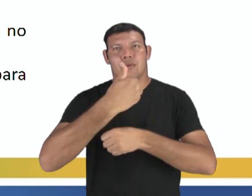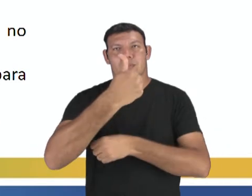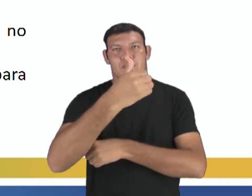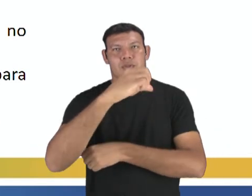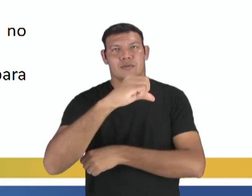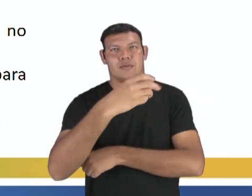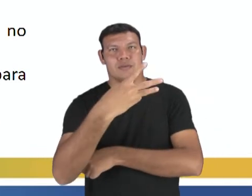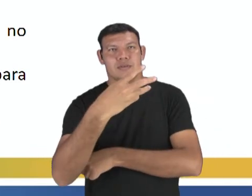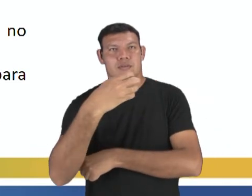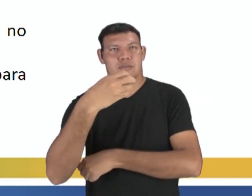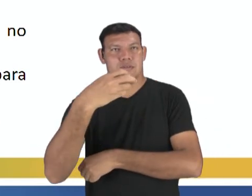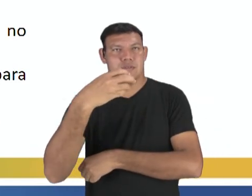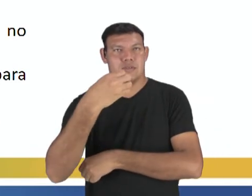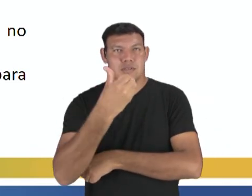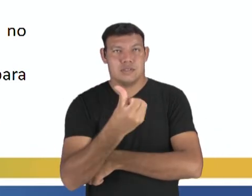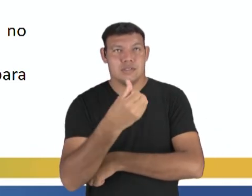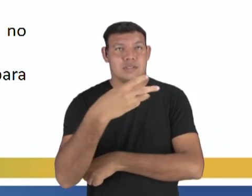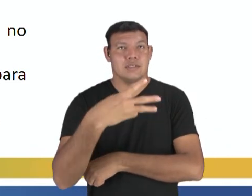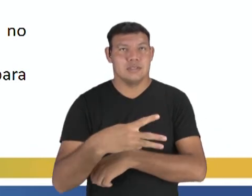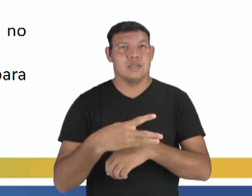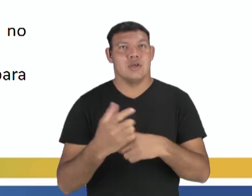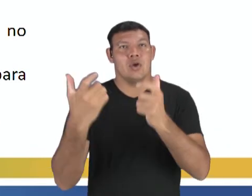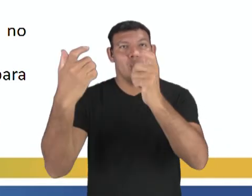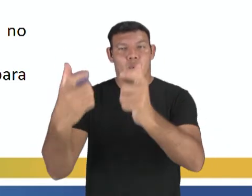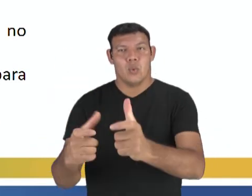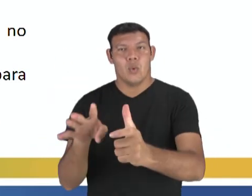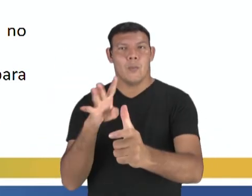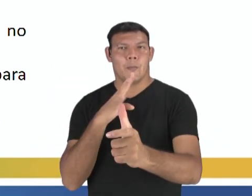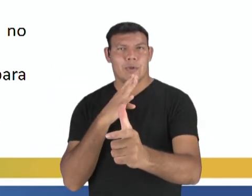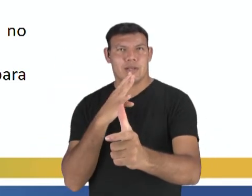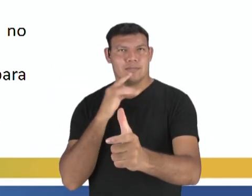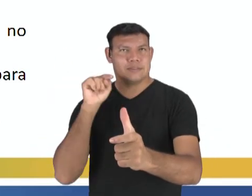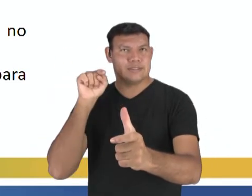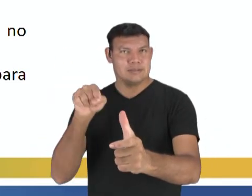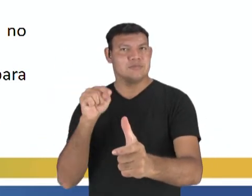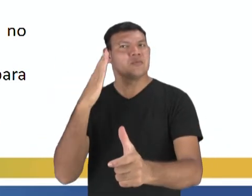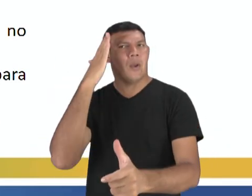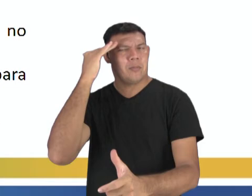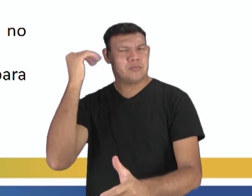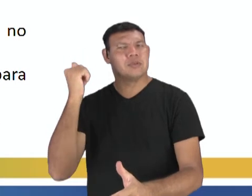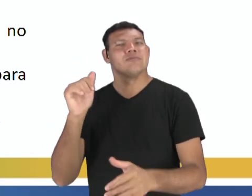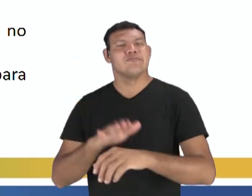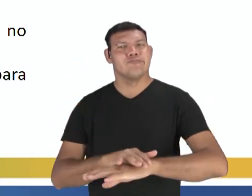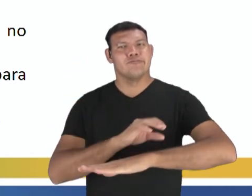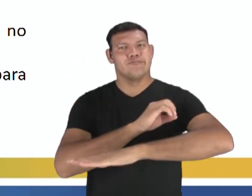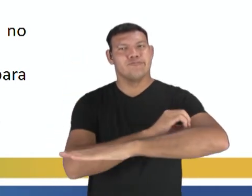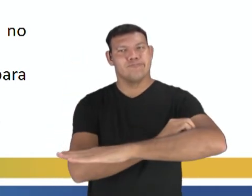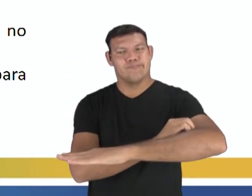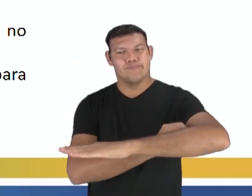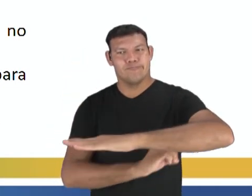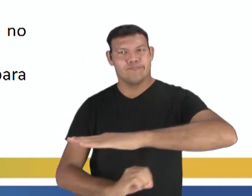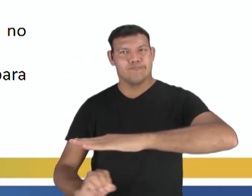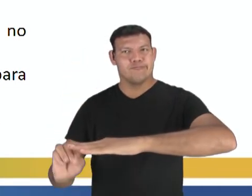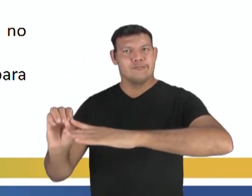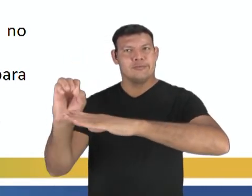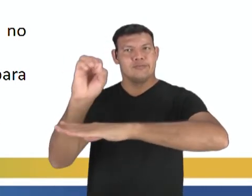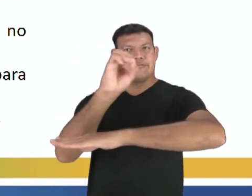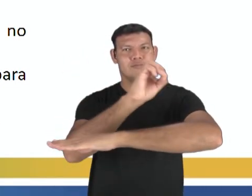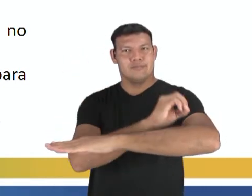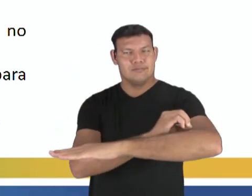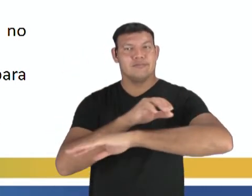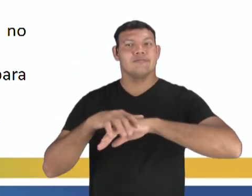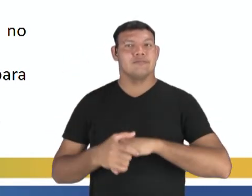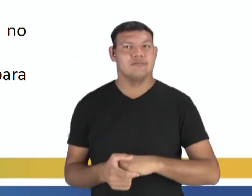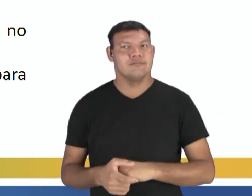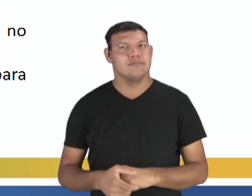1963. Tornou essa localidade conhecida e, de certo modo, famosa da noite para o dia. Bem, mas